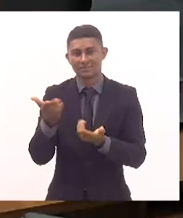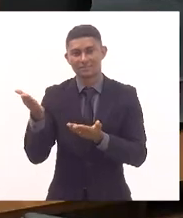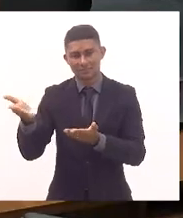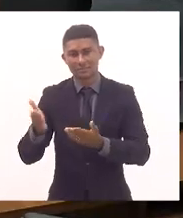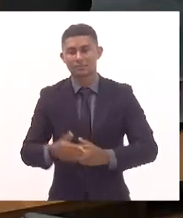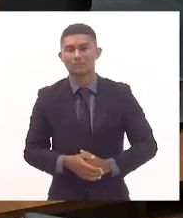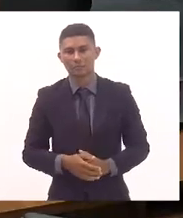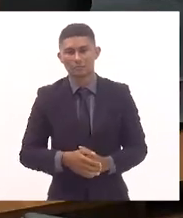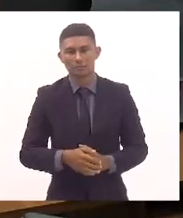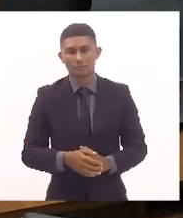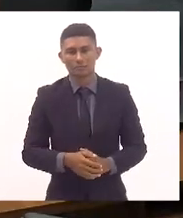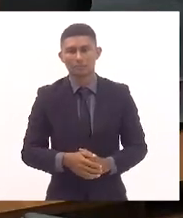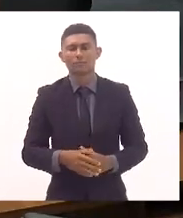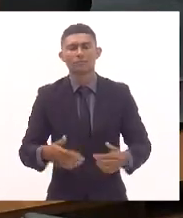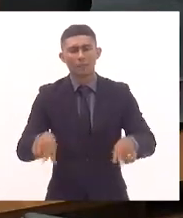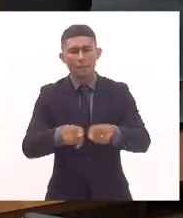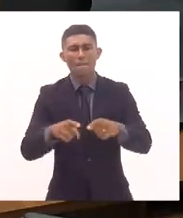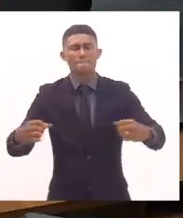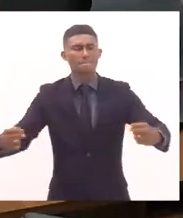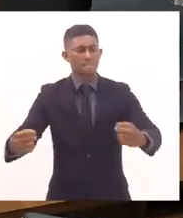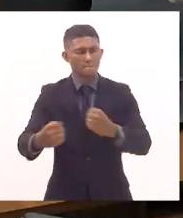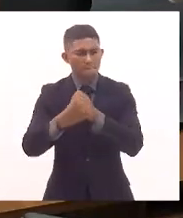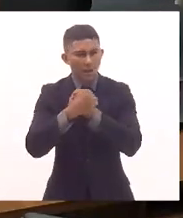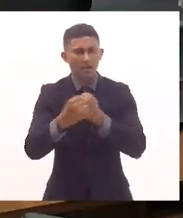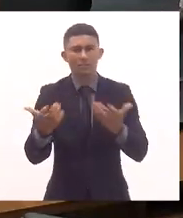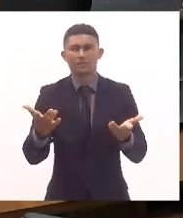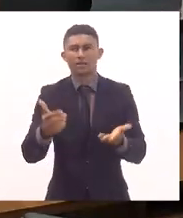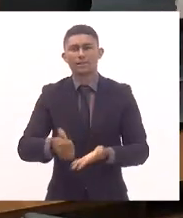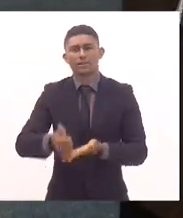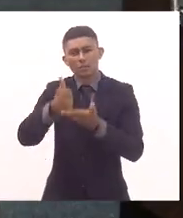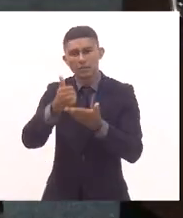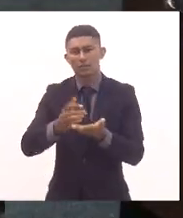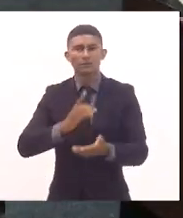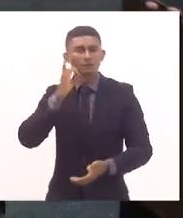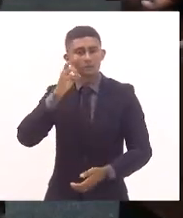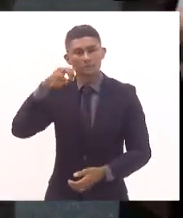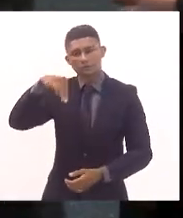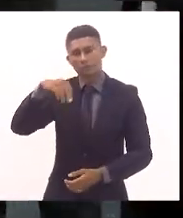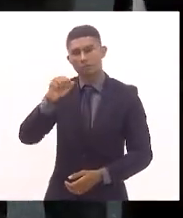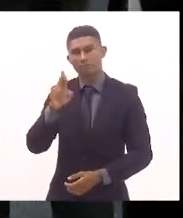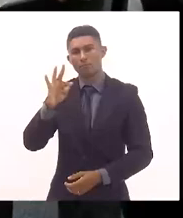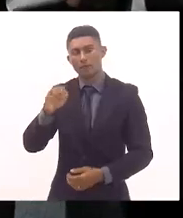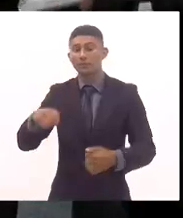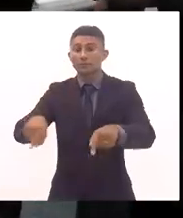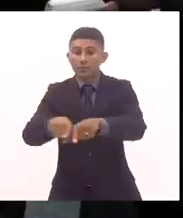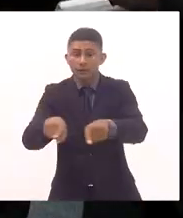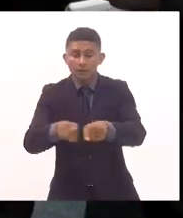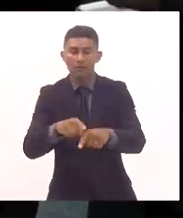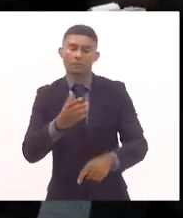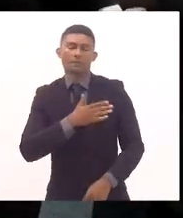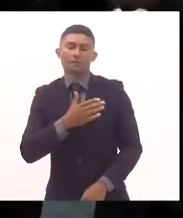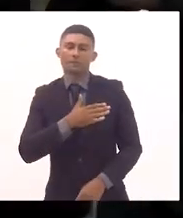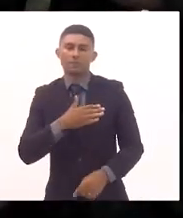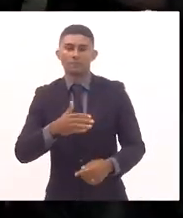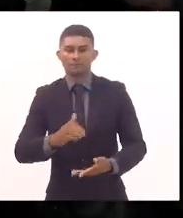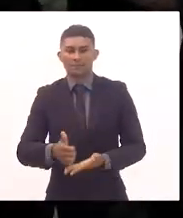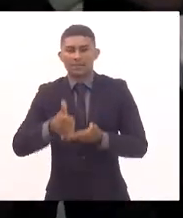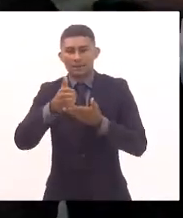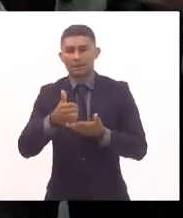aqui dar um abraço a toda a assessoria deputada Marta Rocha, A minha assessoria, a doutora Patrícia,